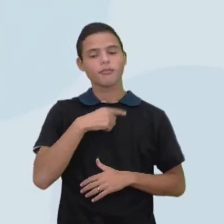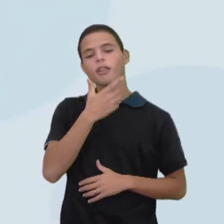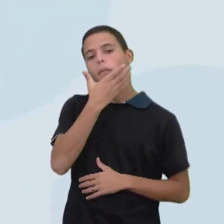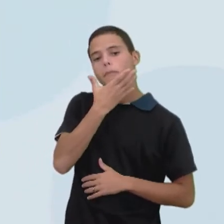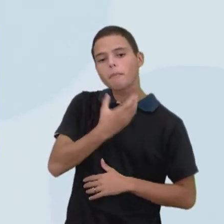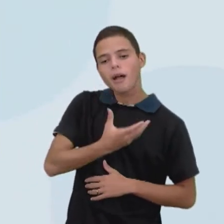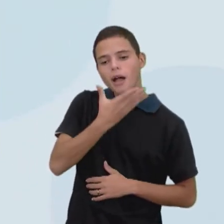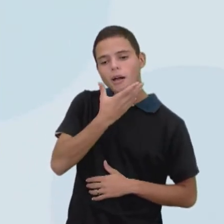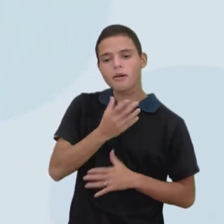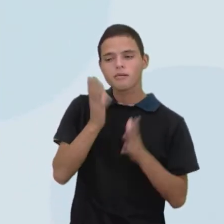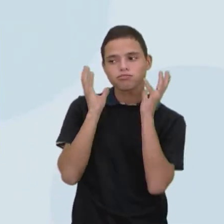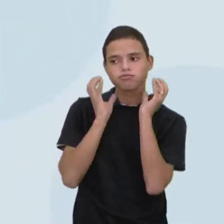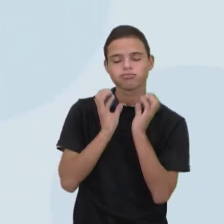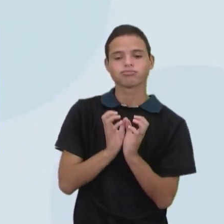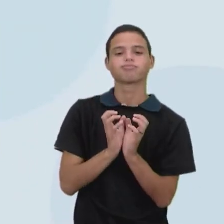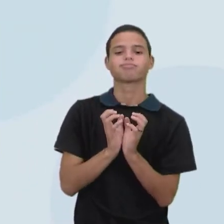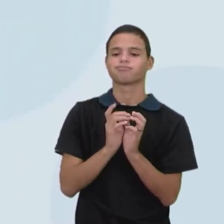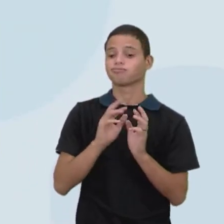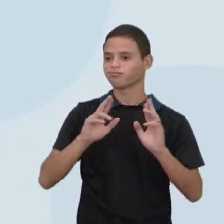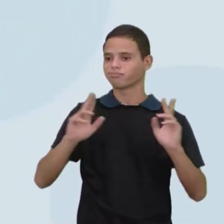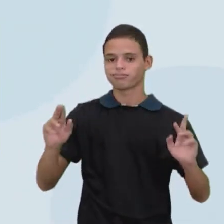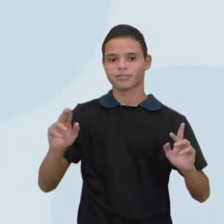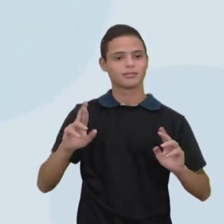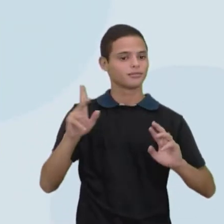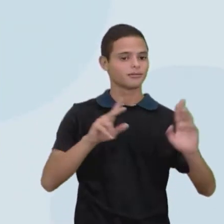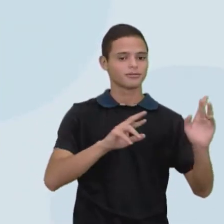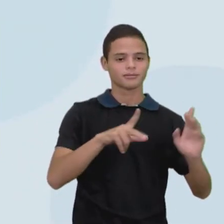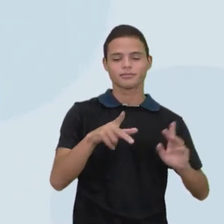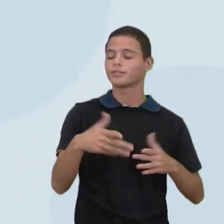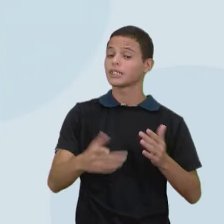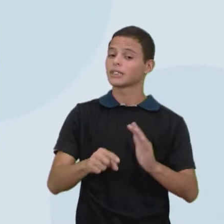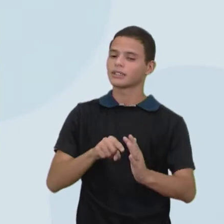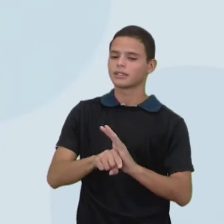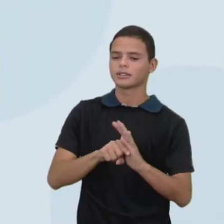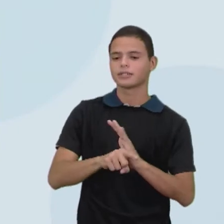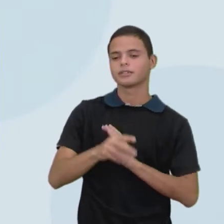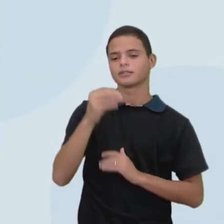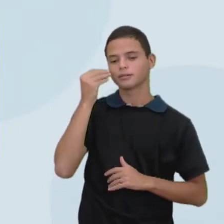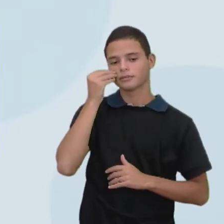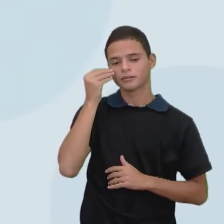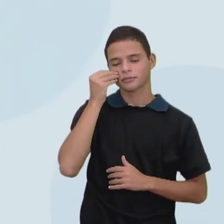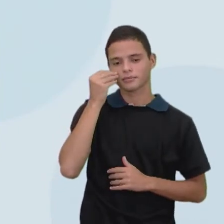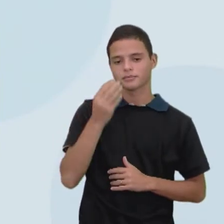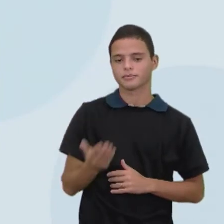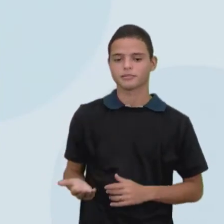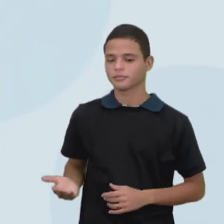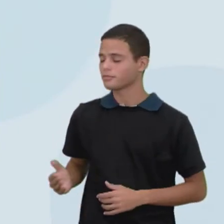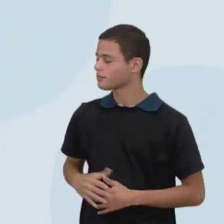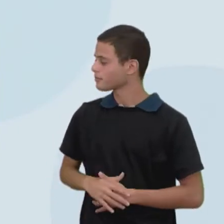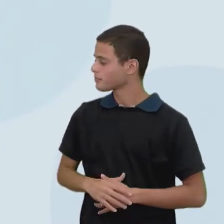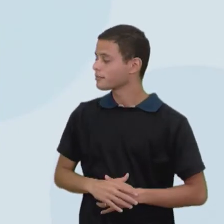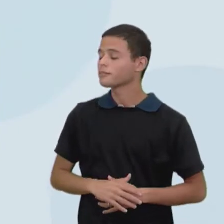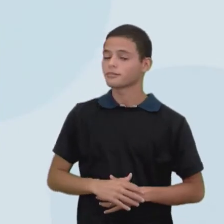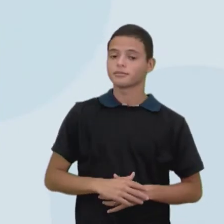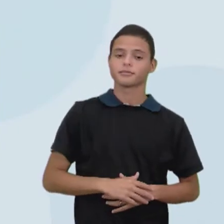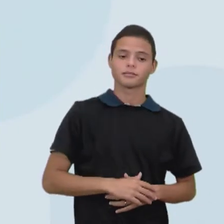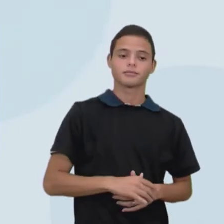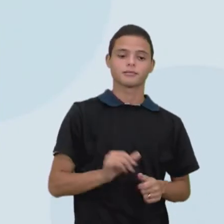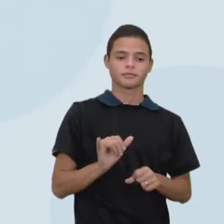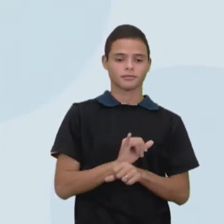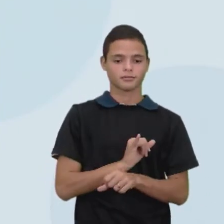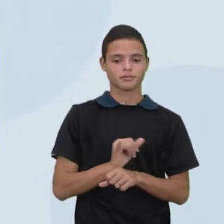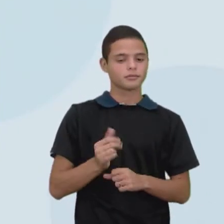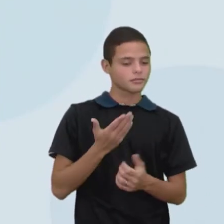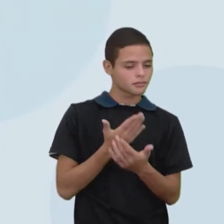gostei desse desenho, bem colorido. E ele fala o seguinte, ó. Pesquisa por amostragem. Trata-se de um método no qual se